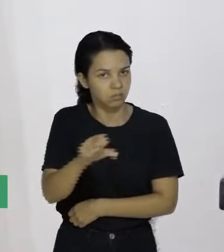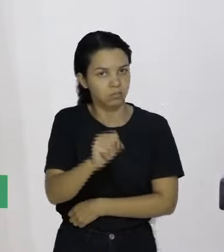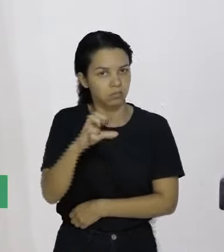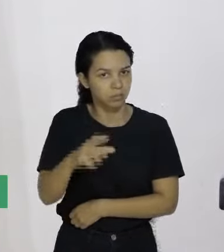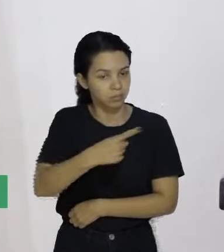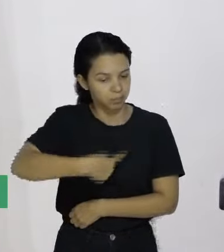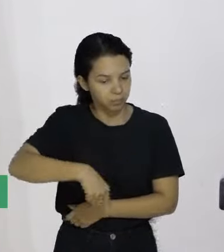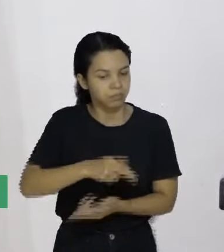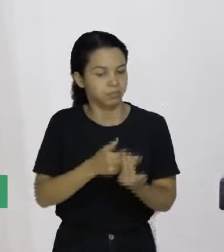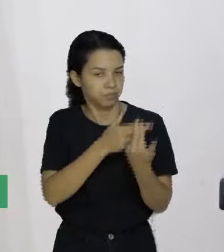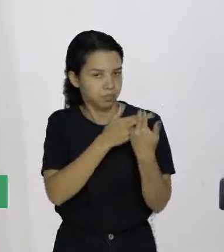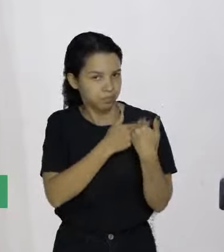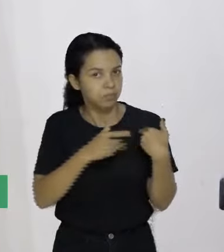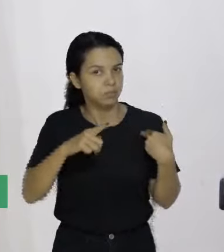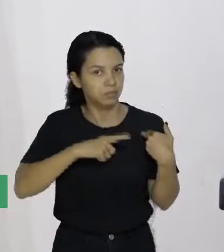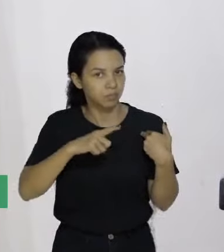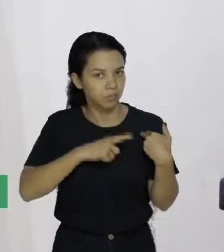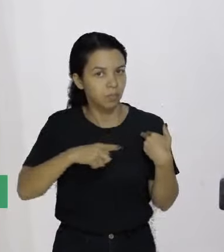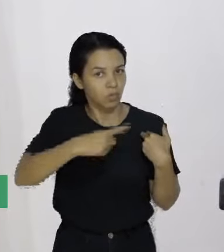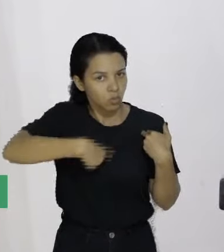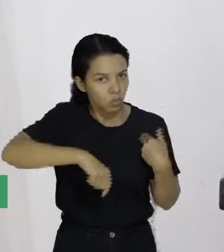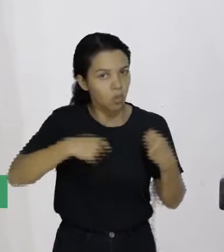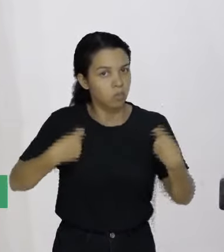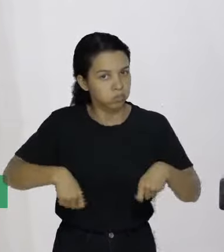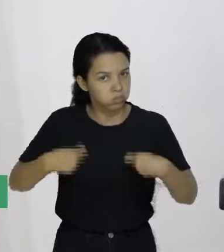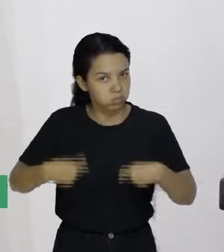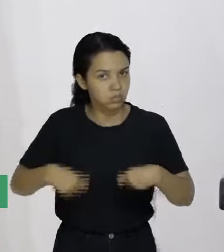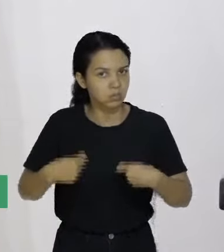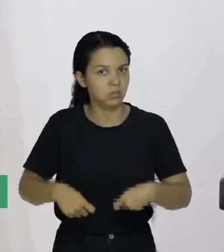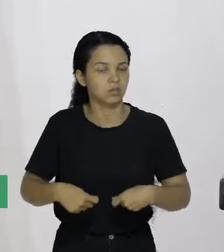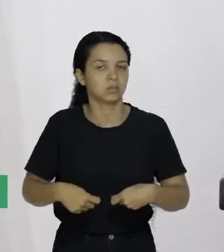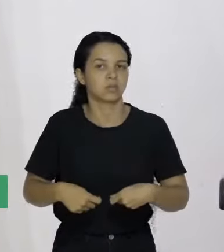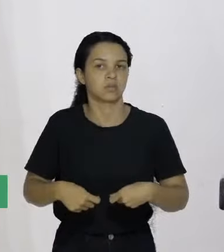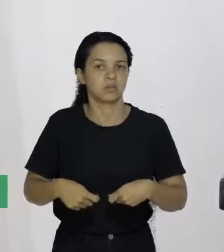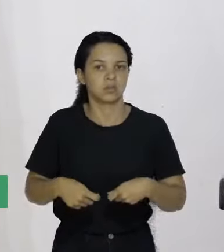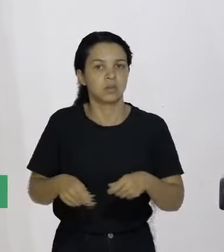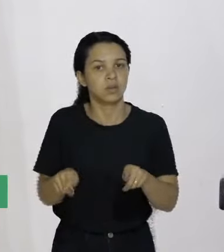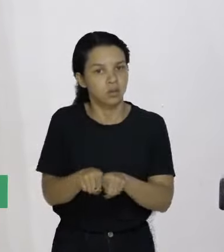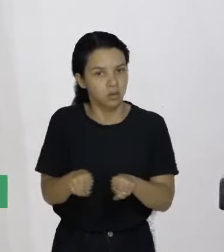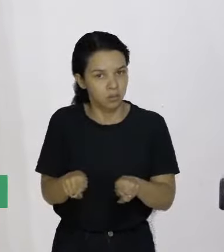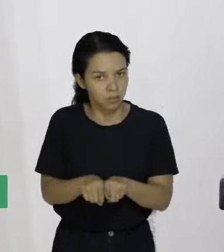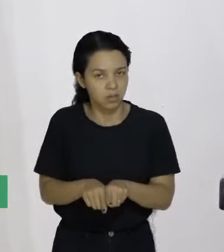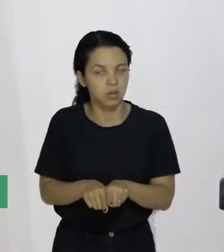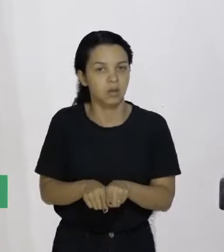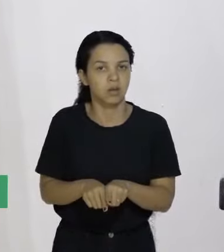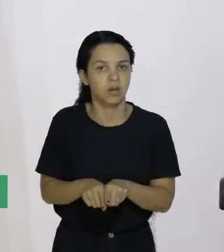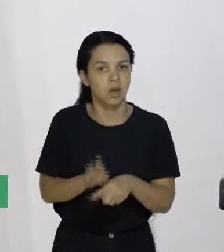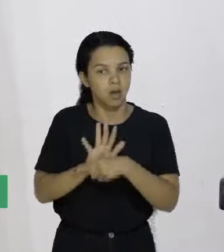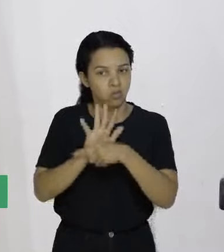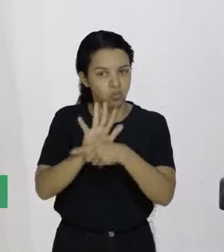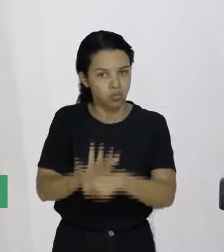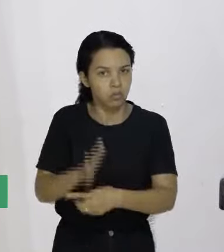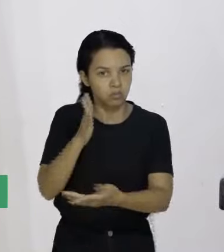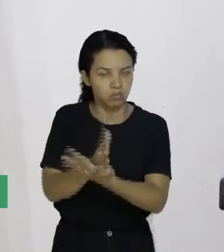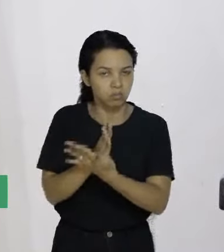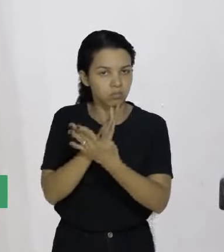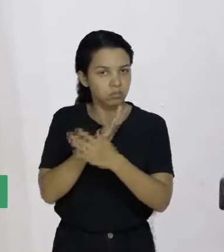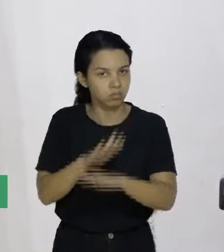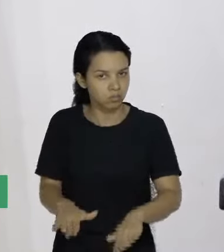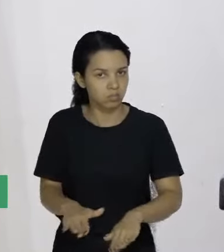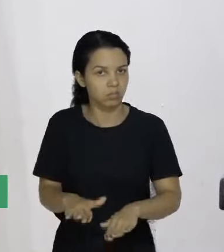responsabilidade vamos exercê-la para que a gente dê um basta nisso e que a gente